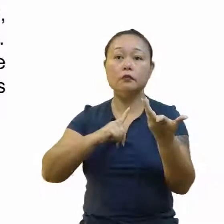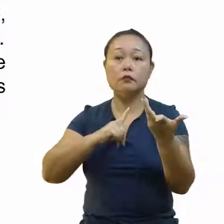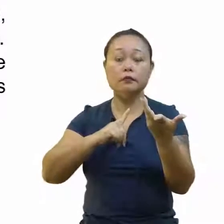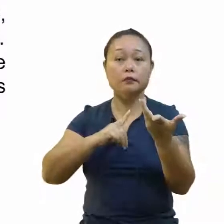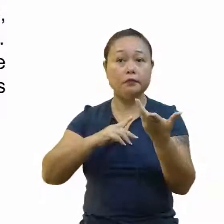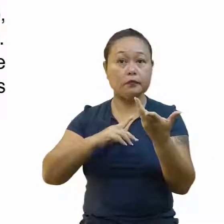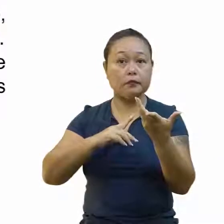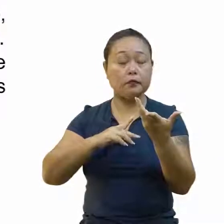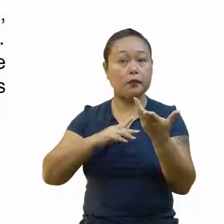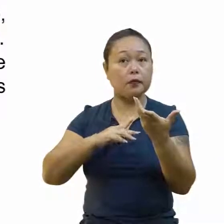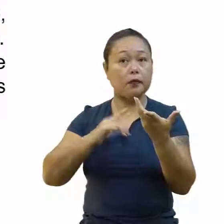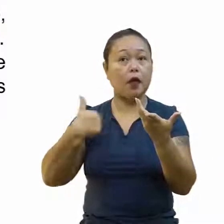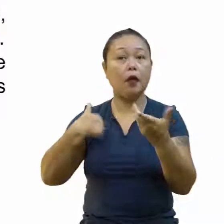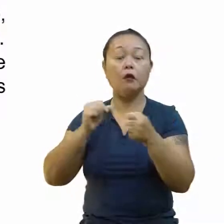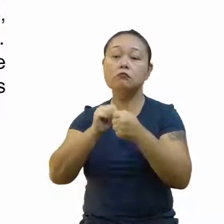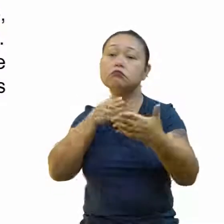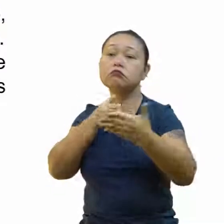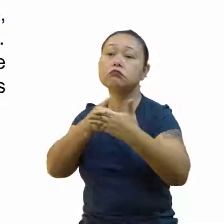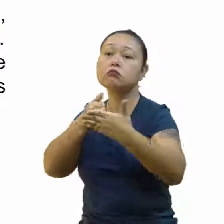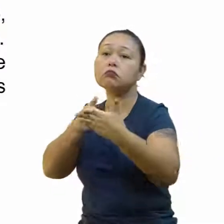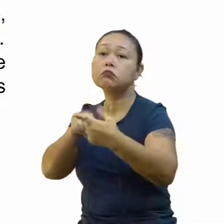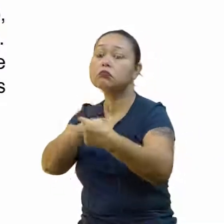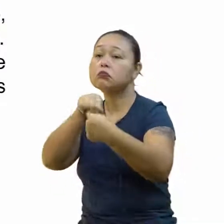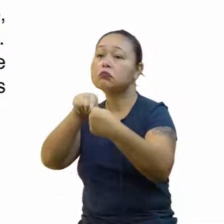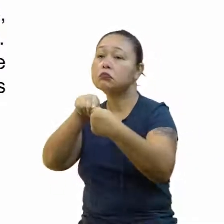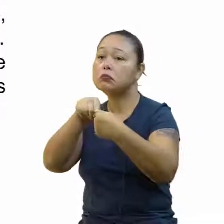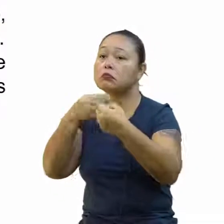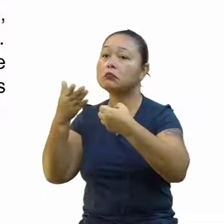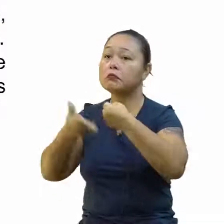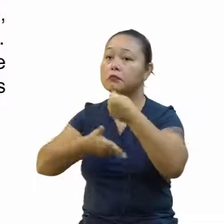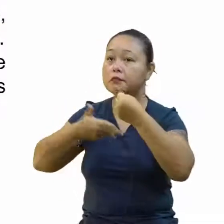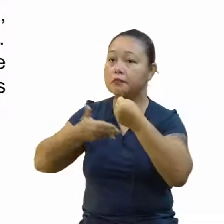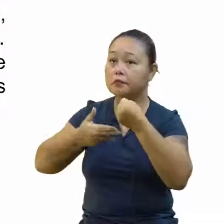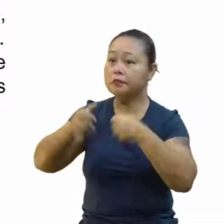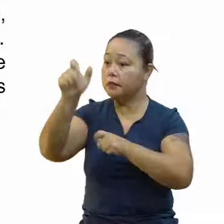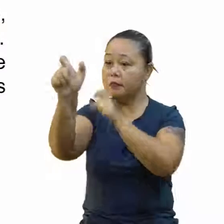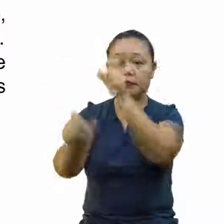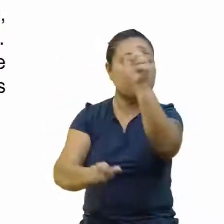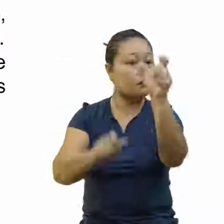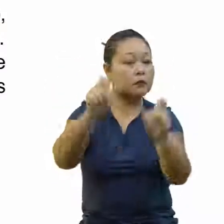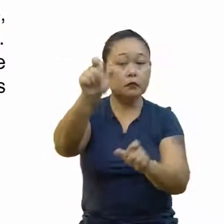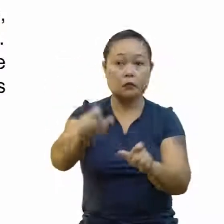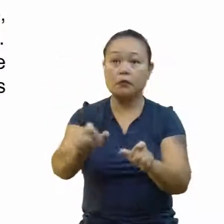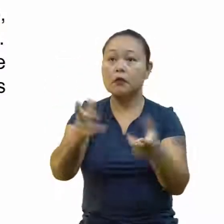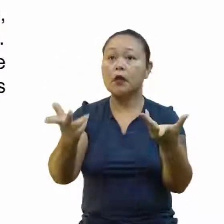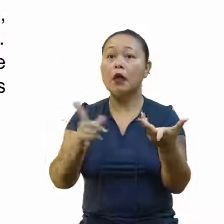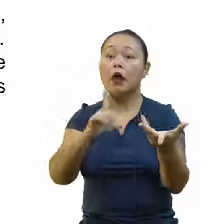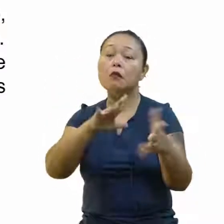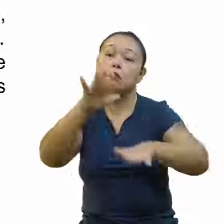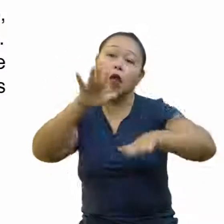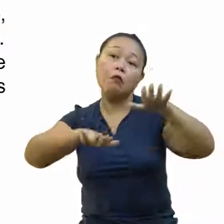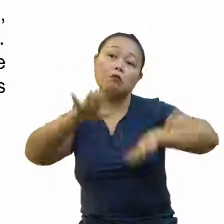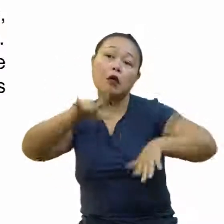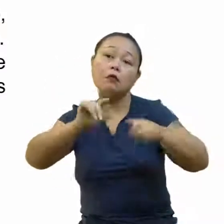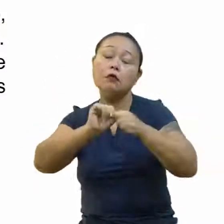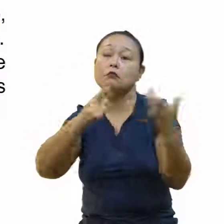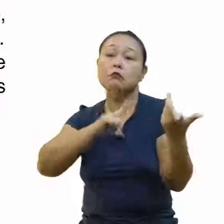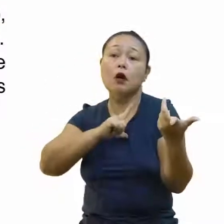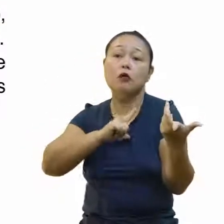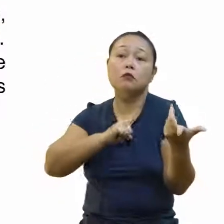indivíduo. Então, dependendo do tipo de doença crônico-degenerativa que eu tenha, eu posso ter ali dificuldades